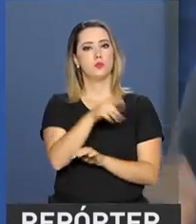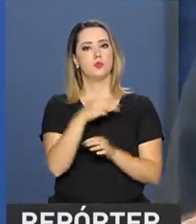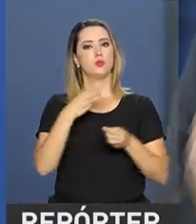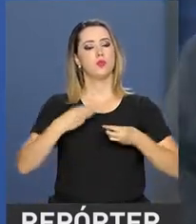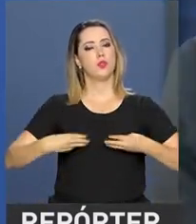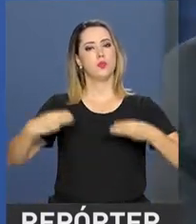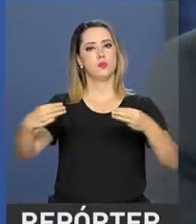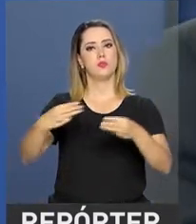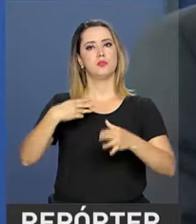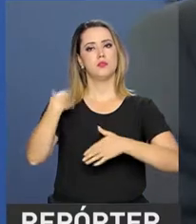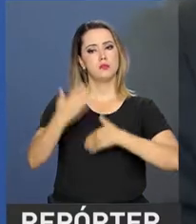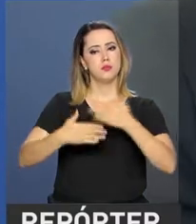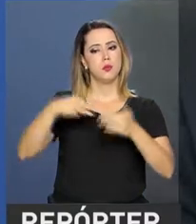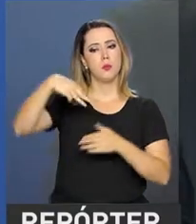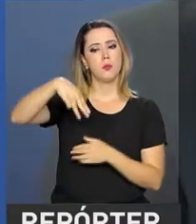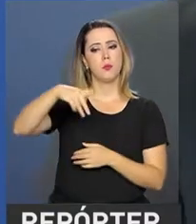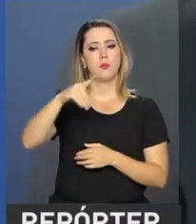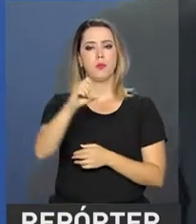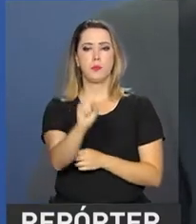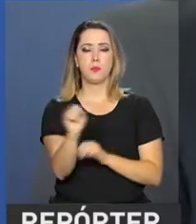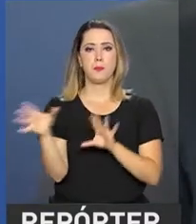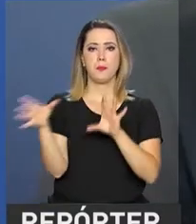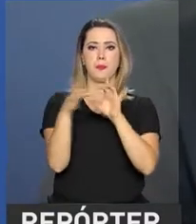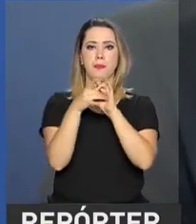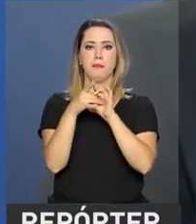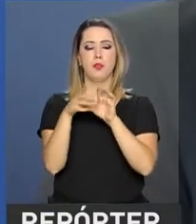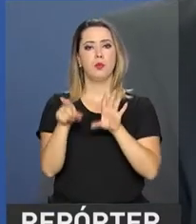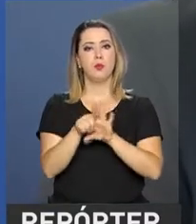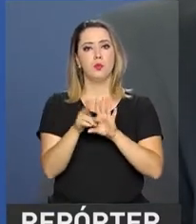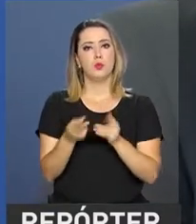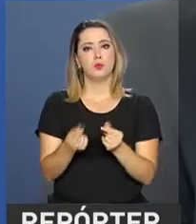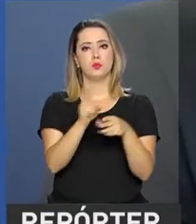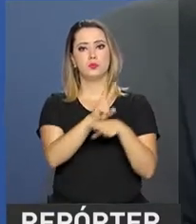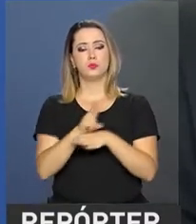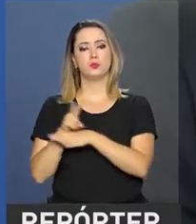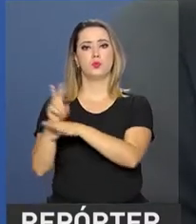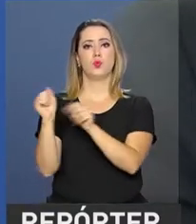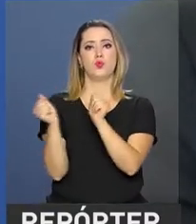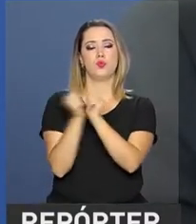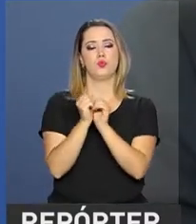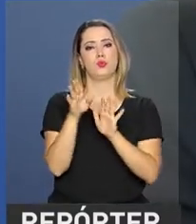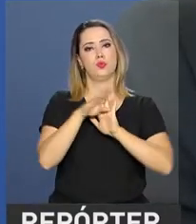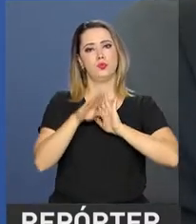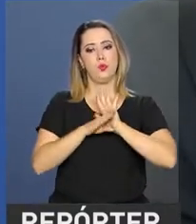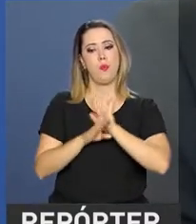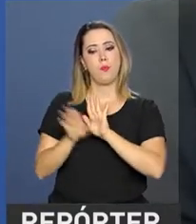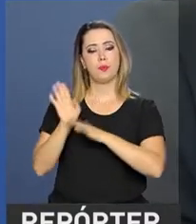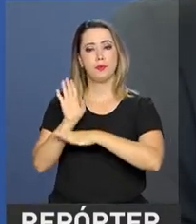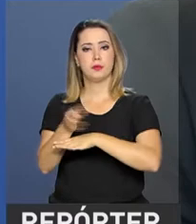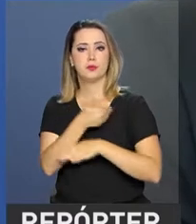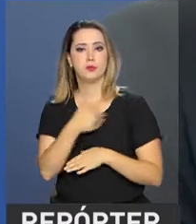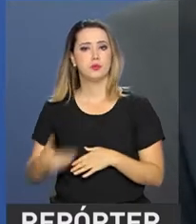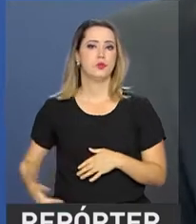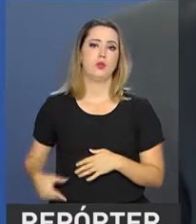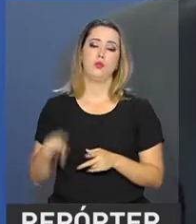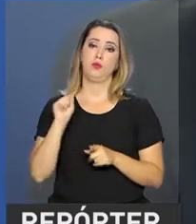social visa entregar a política de microcrédito a programas de assistência governamental